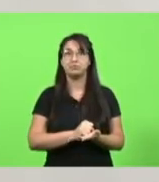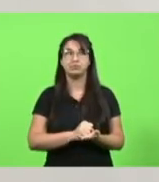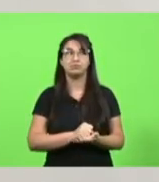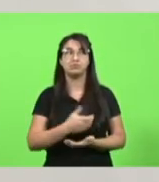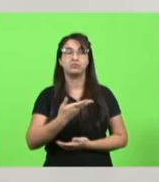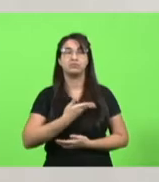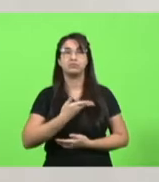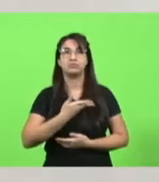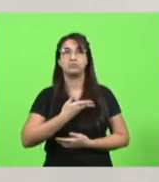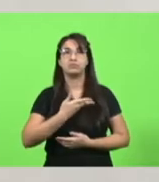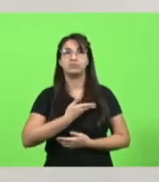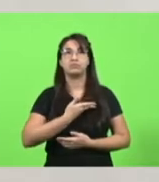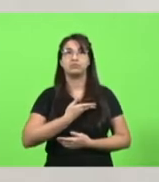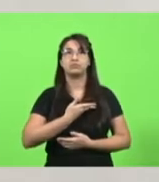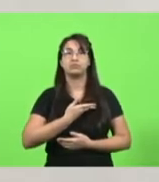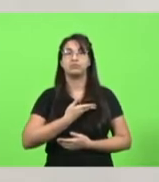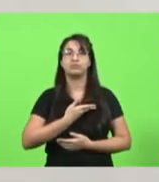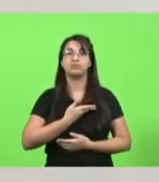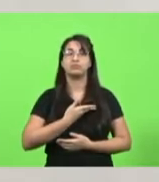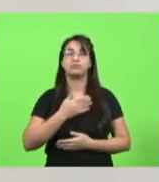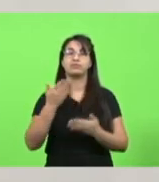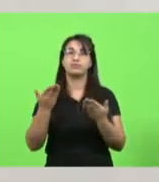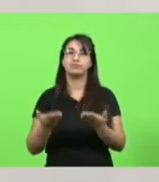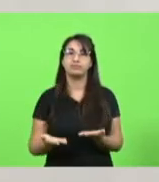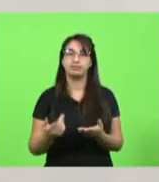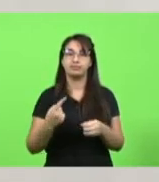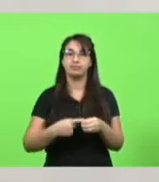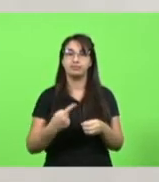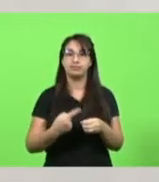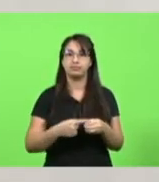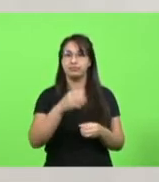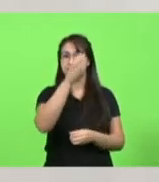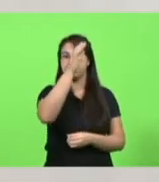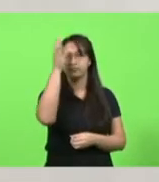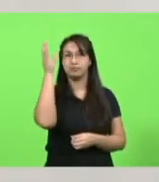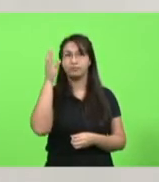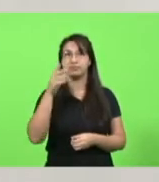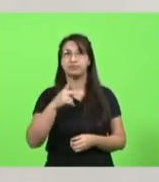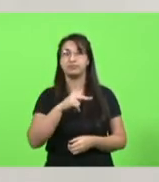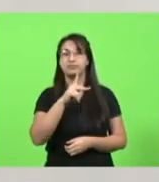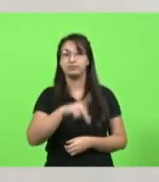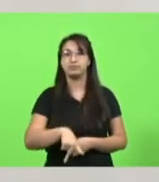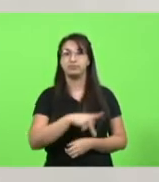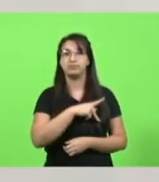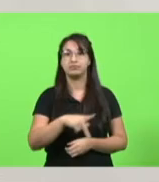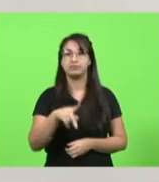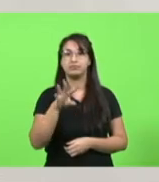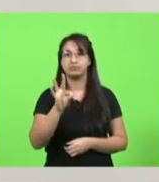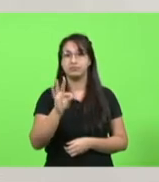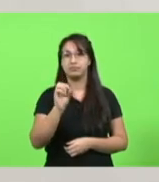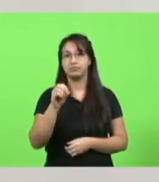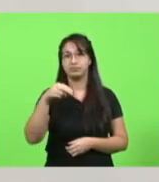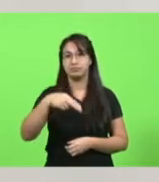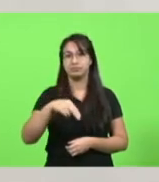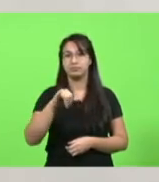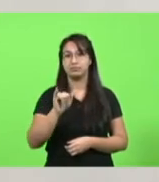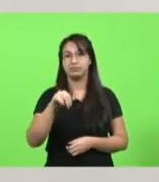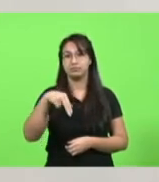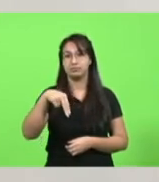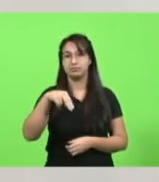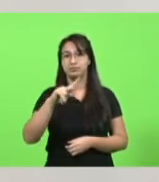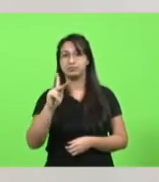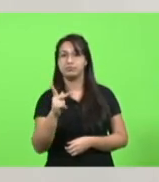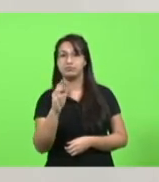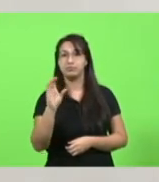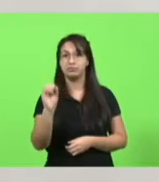amigo, parceiro, companheiro do município de Criciúma, o pastor Toninho Lalau, que se faz presente aqui conosco, presidente do Conselho